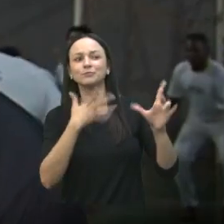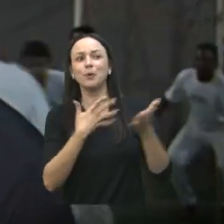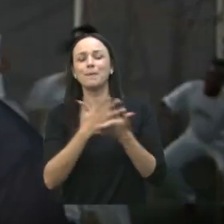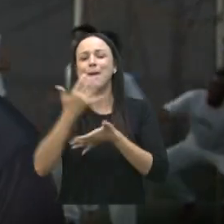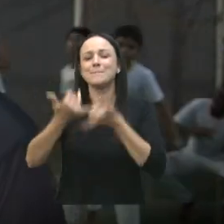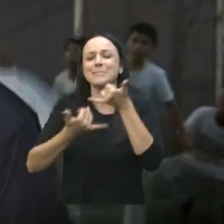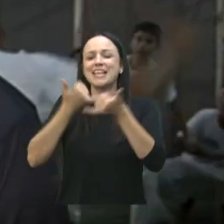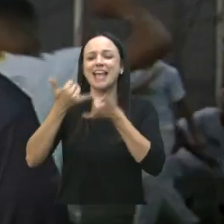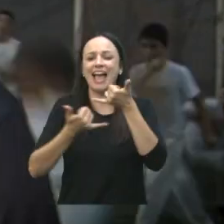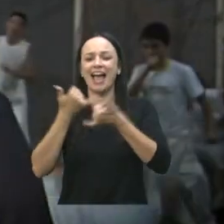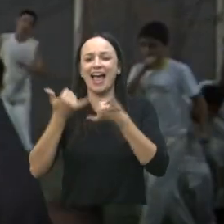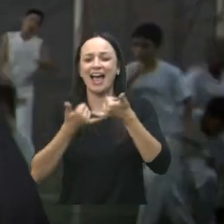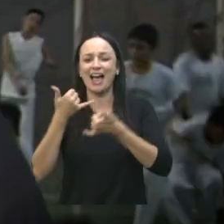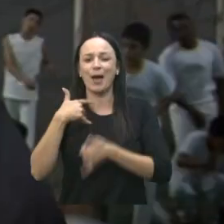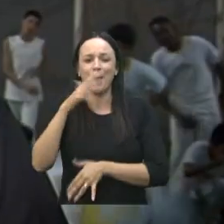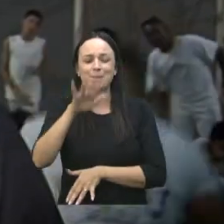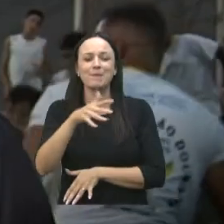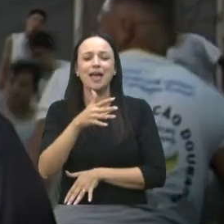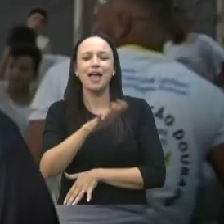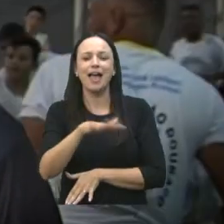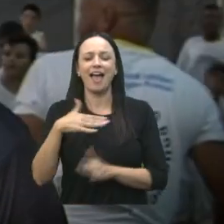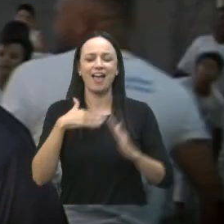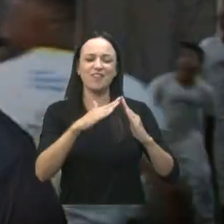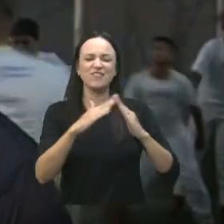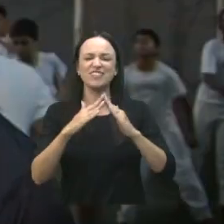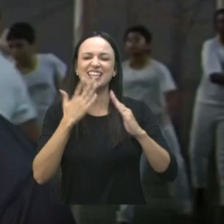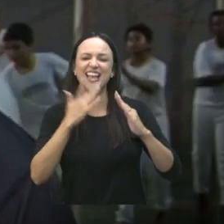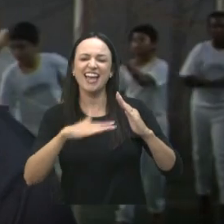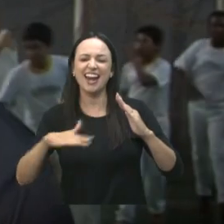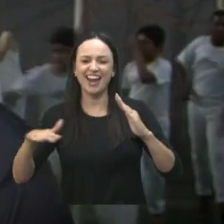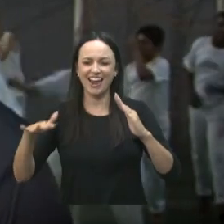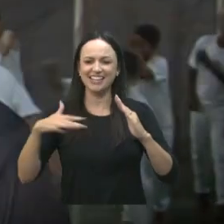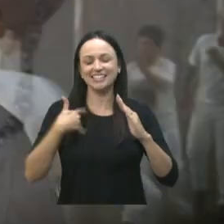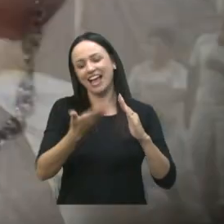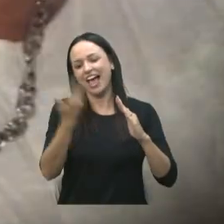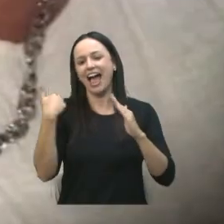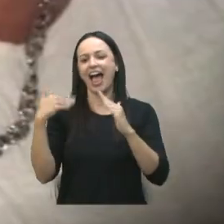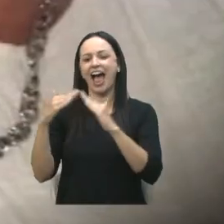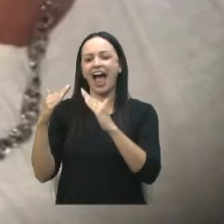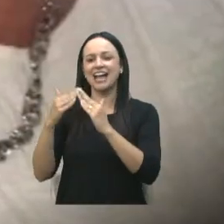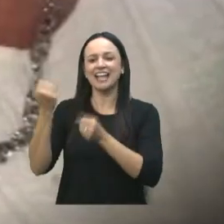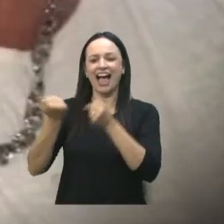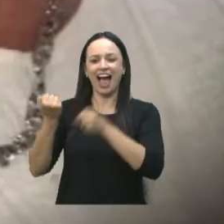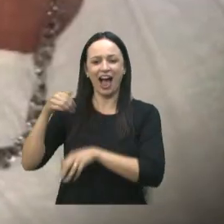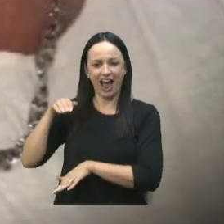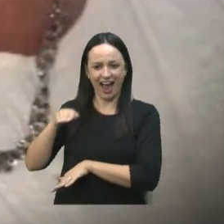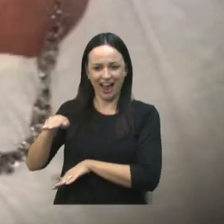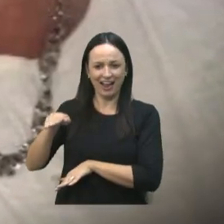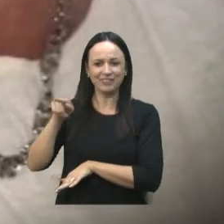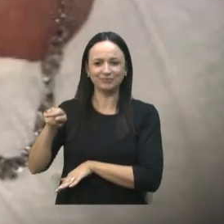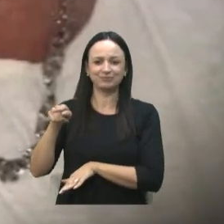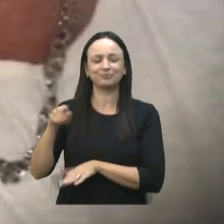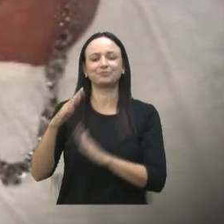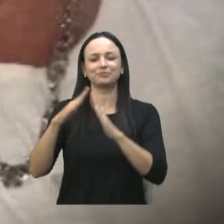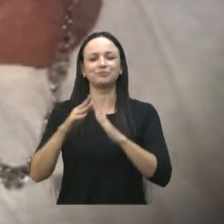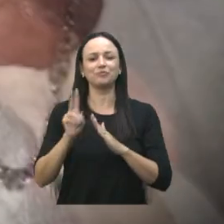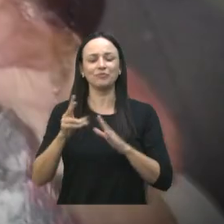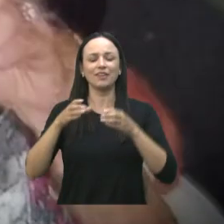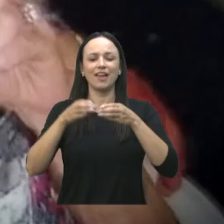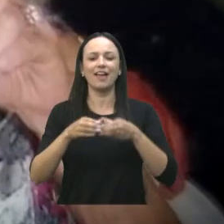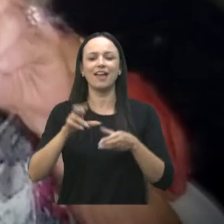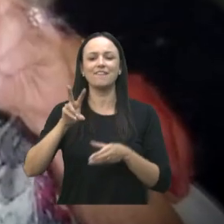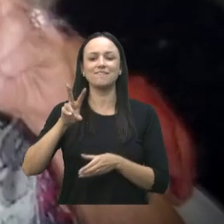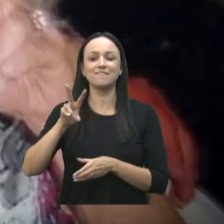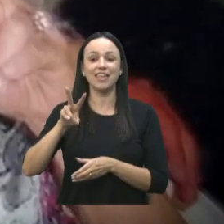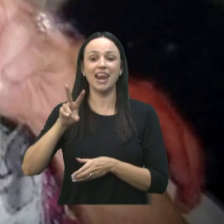as crianças das ruas, meus vizinhos, né? E levava na garagem de casa da minha mãe. Até hoje minha mãe está morando na Vila Sampaio.